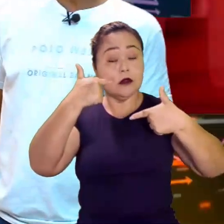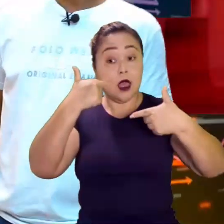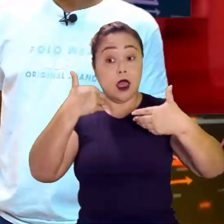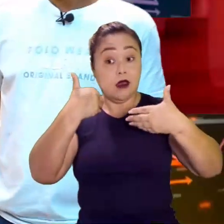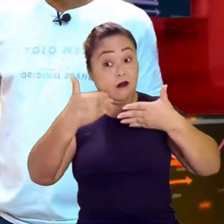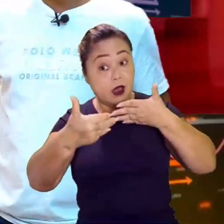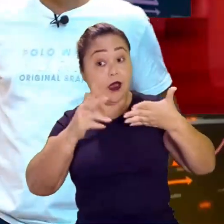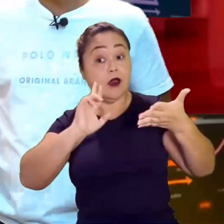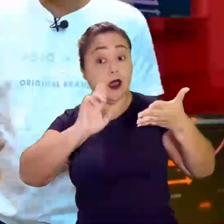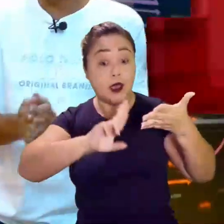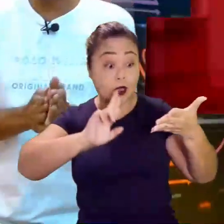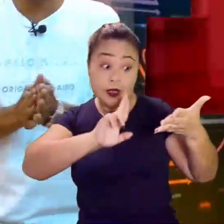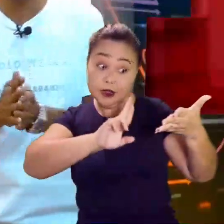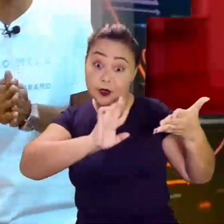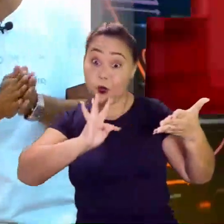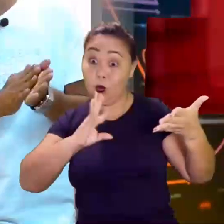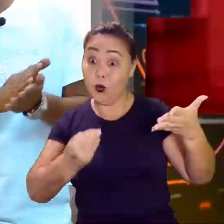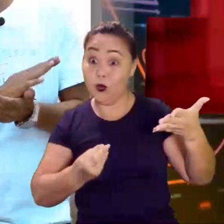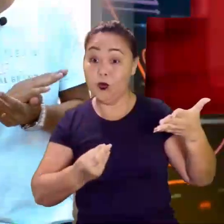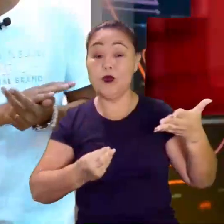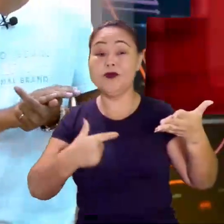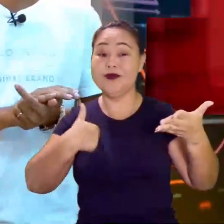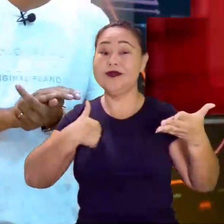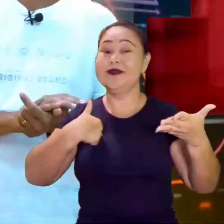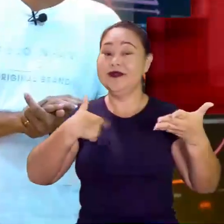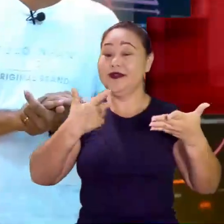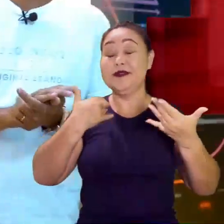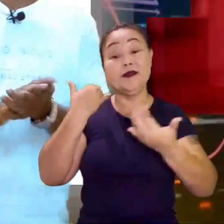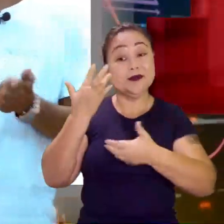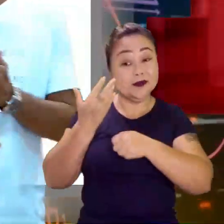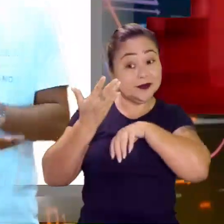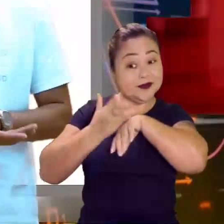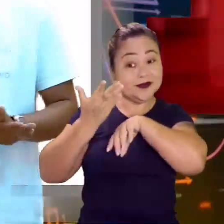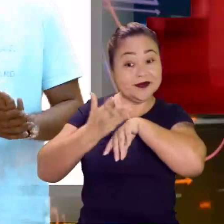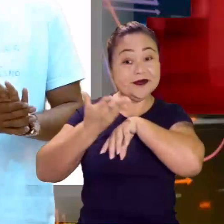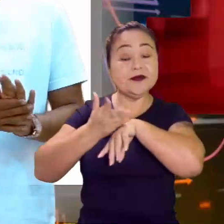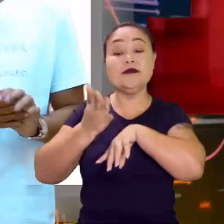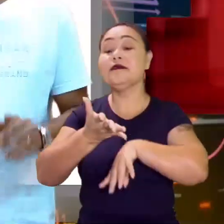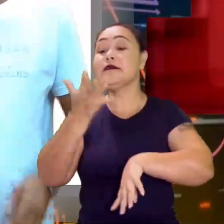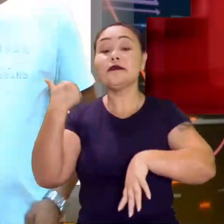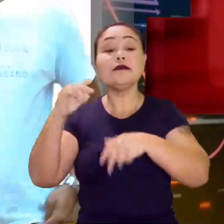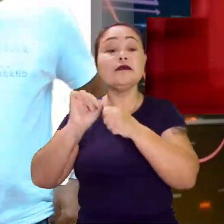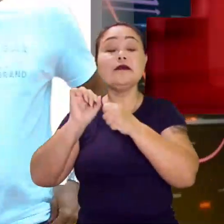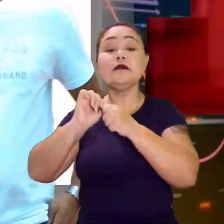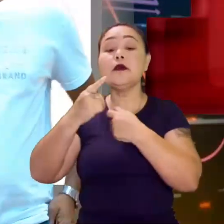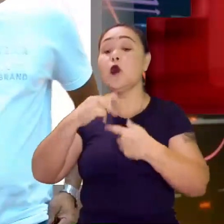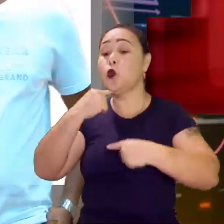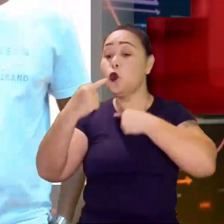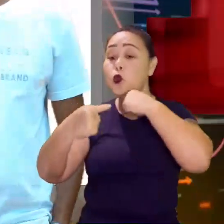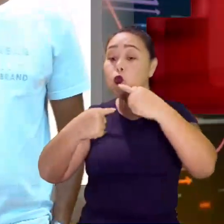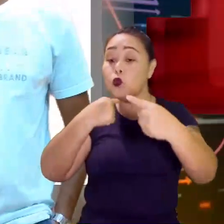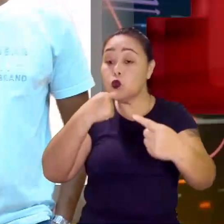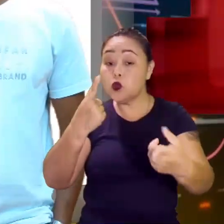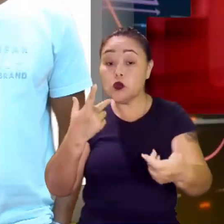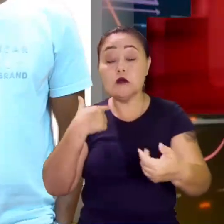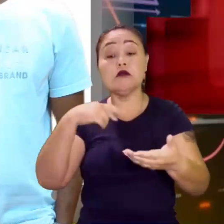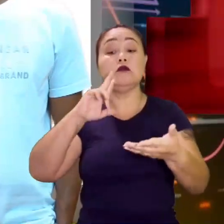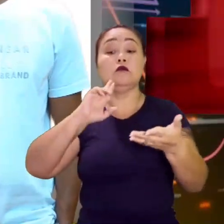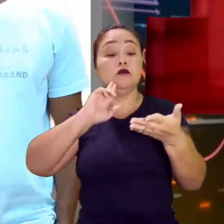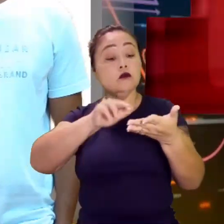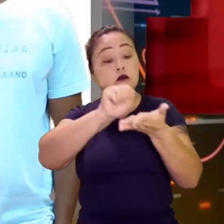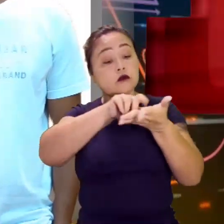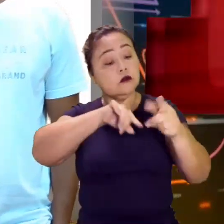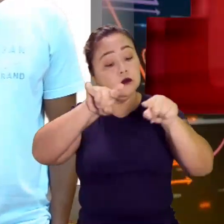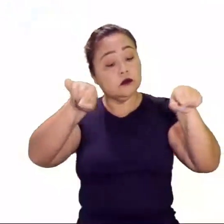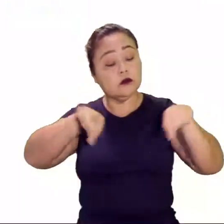e resolver tudinho, né? Olha aí, estamos ensaiando essa, né? Então vamos lá tirar as dúvidas, resolver as atividades de sala junto